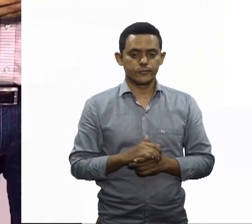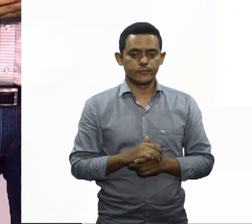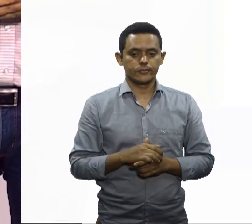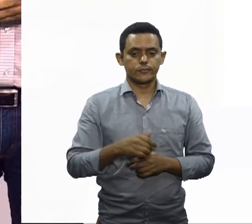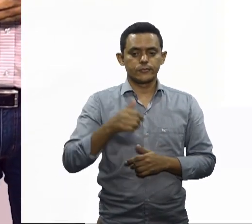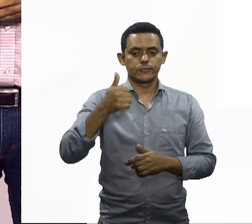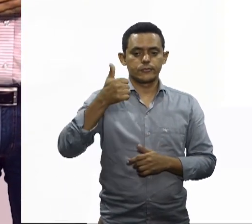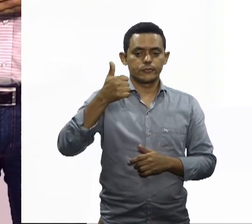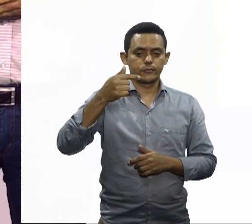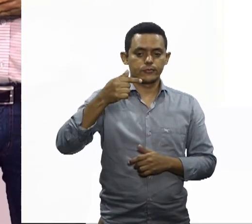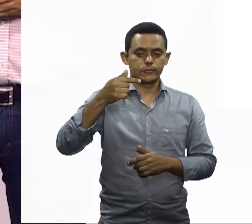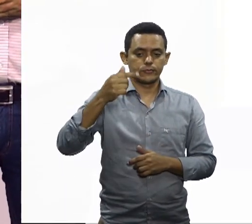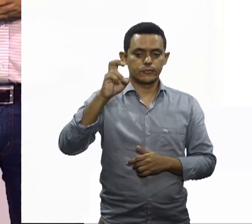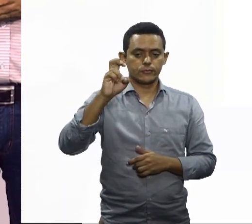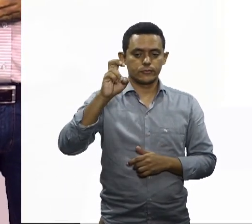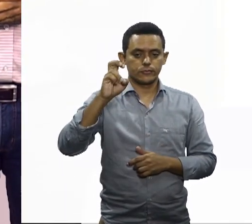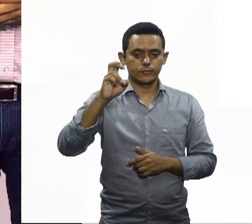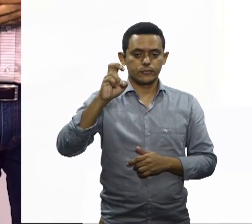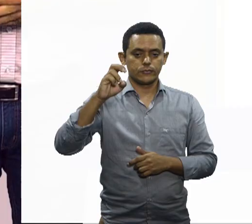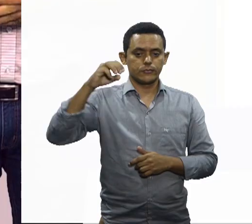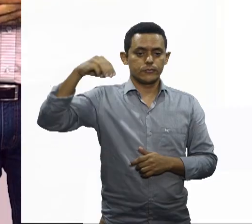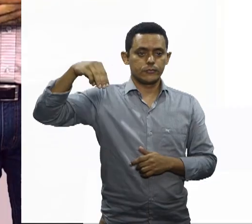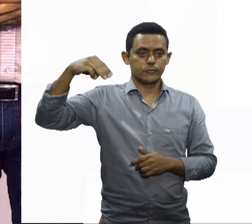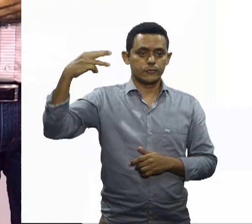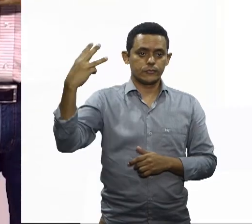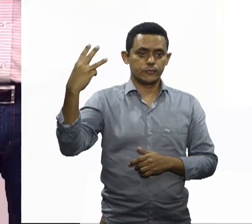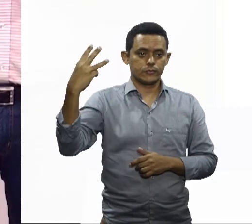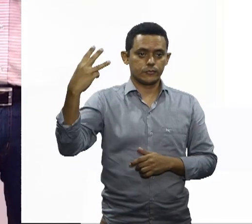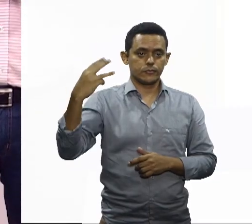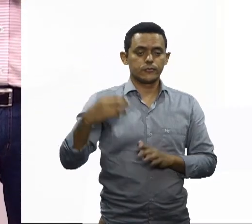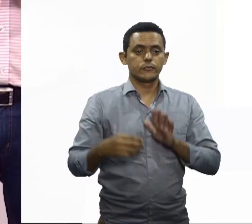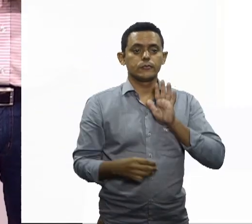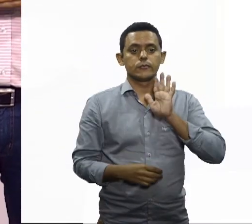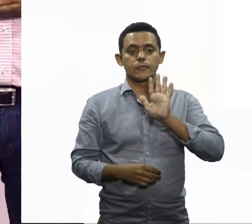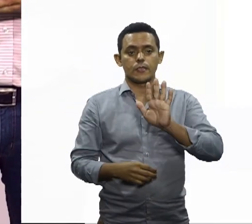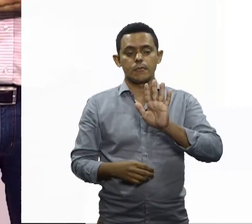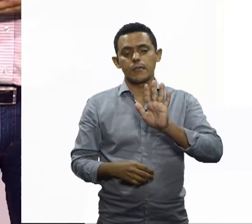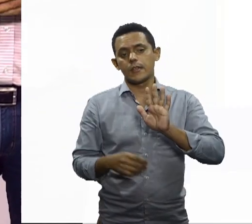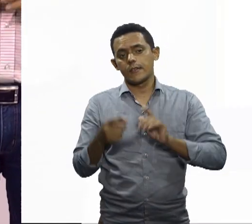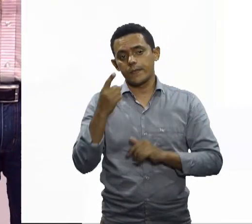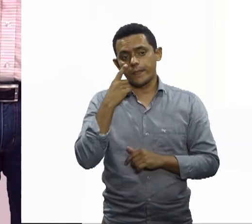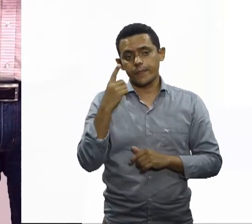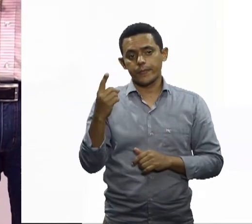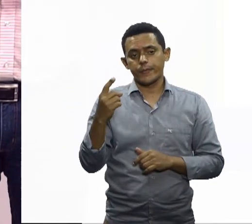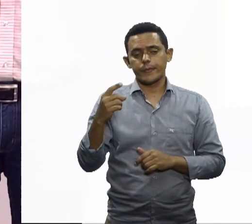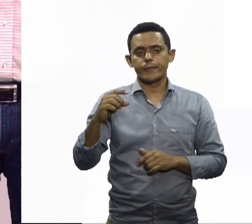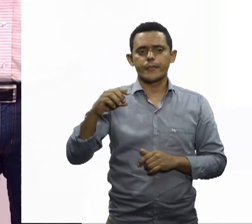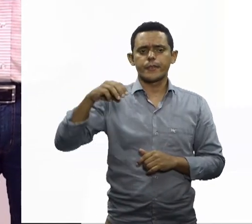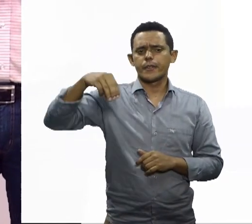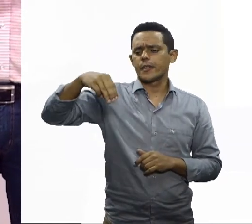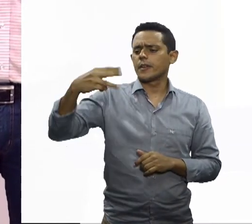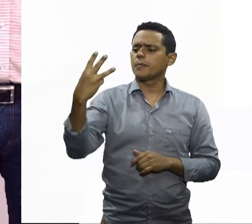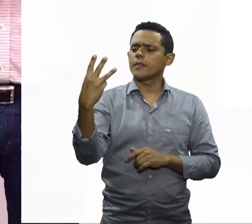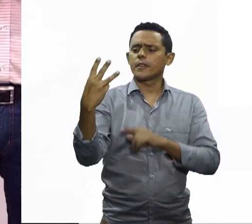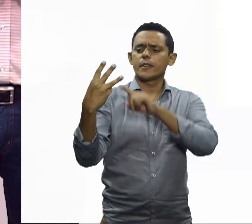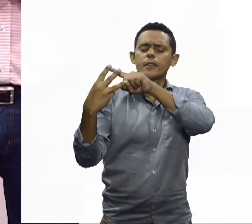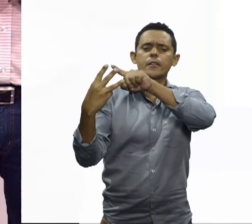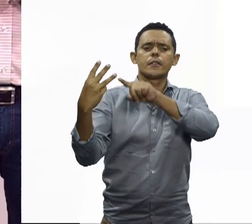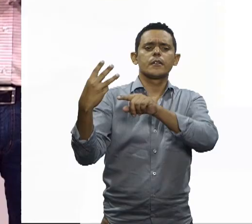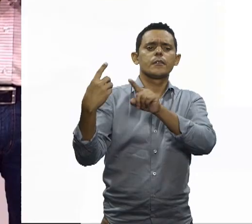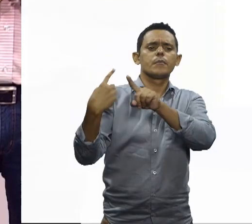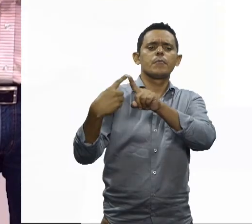175 metros ao cubo. Observe ali, pessoal, o seguinte, olha, por que está o cubo ali, pessoal? 10 vezes 7